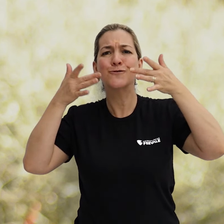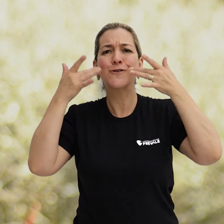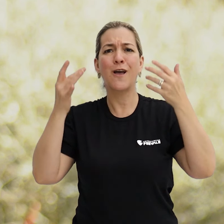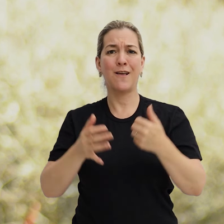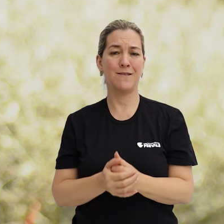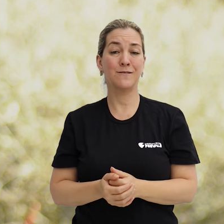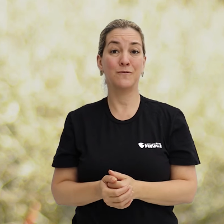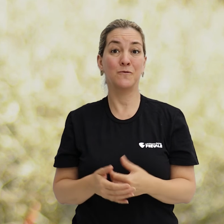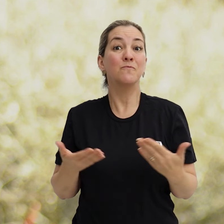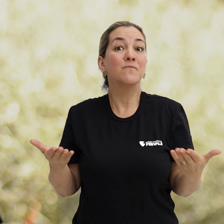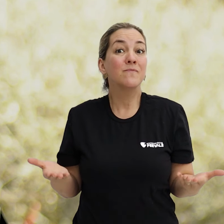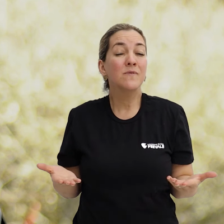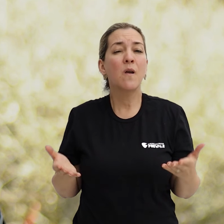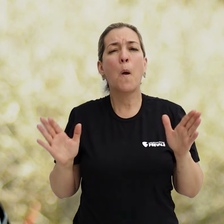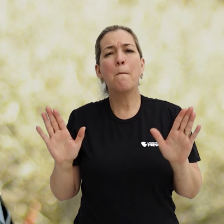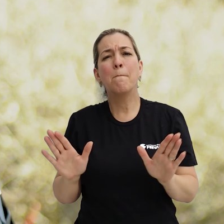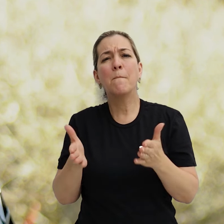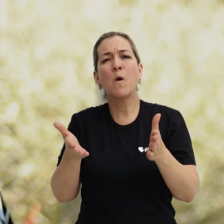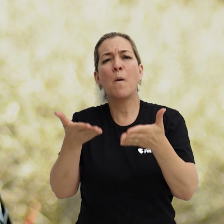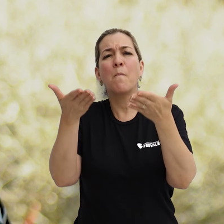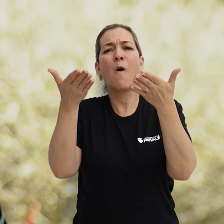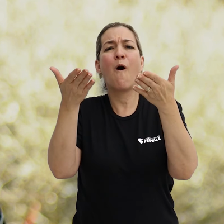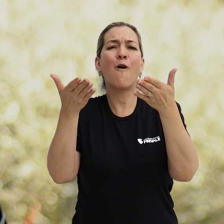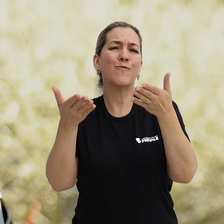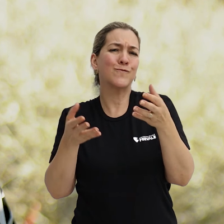teatro, e promove a